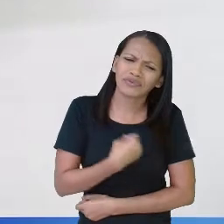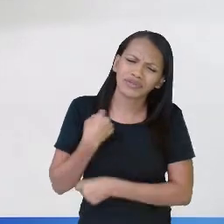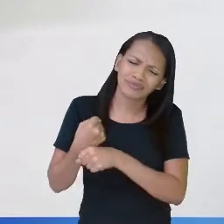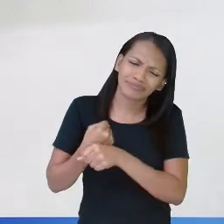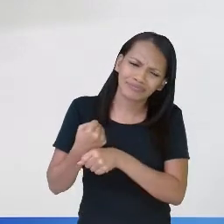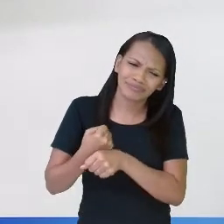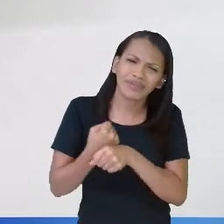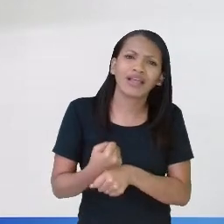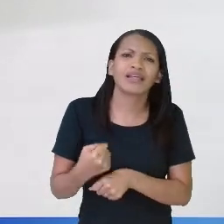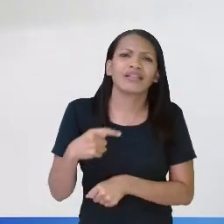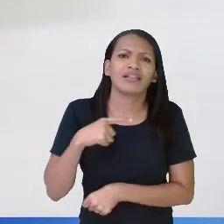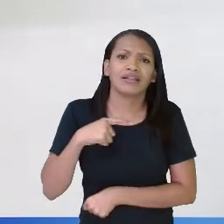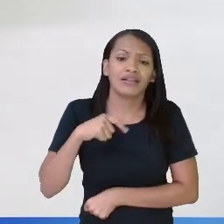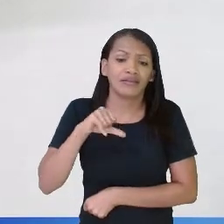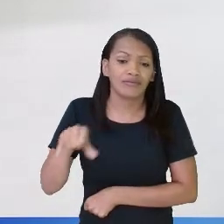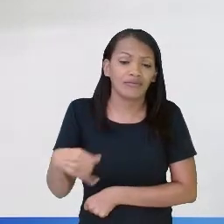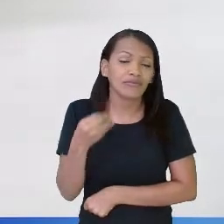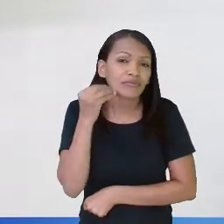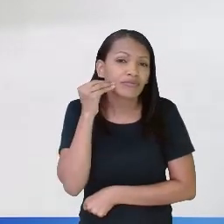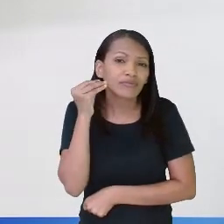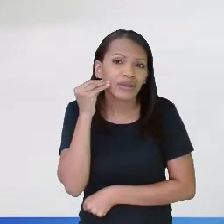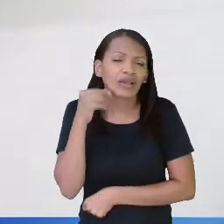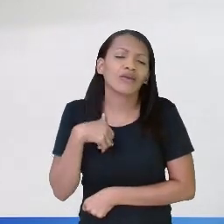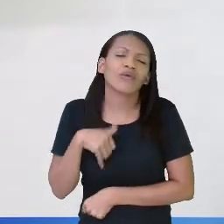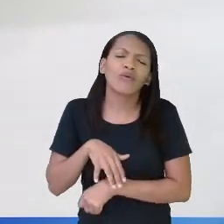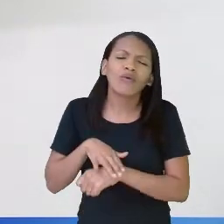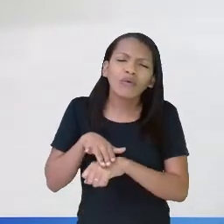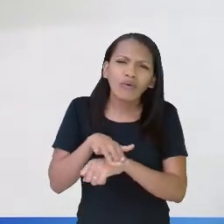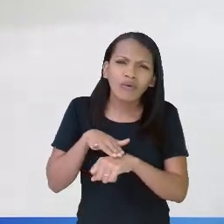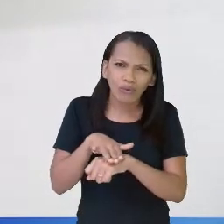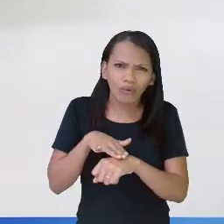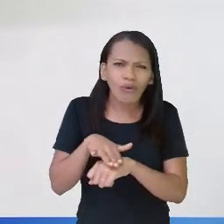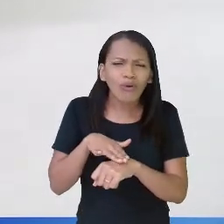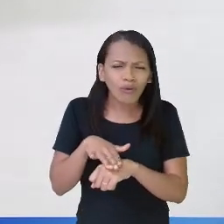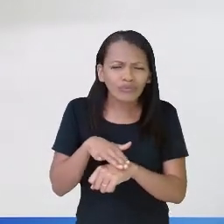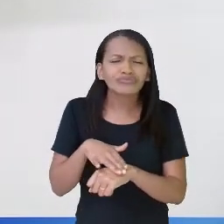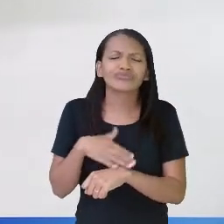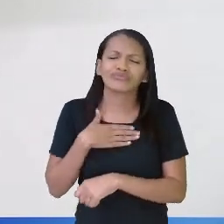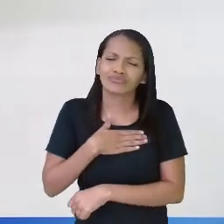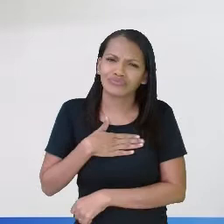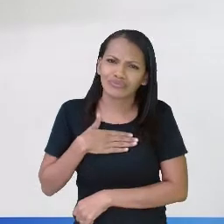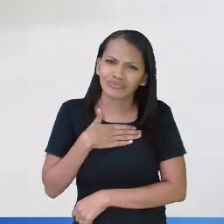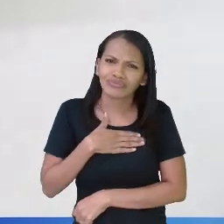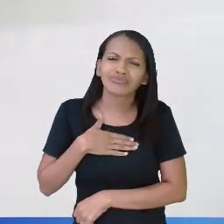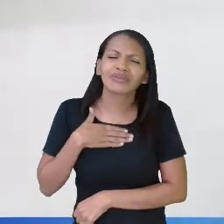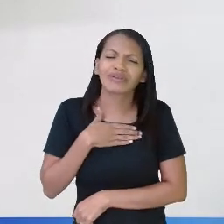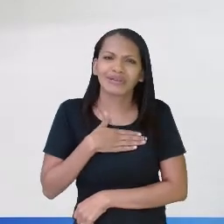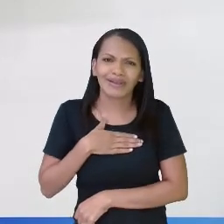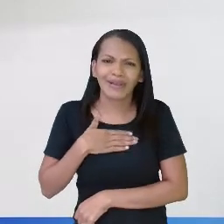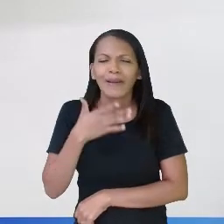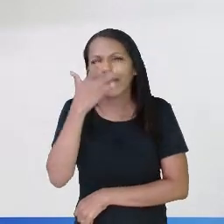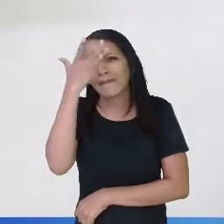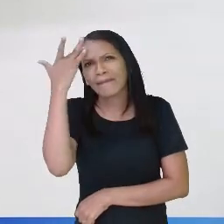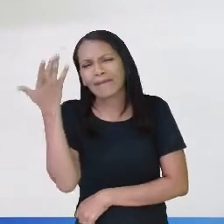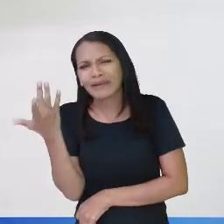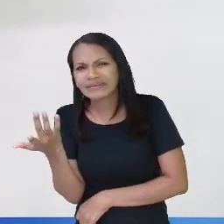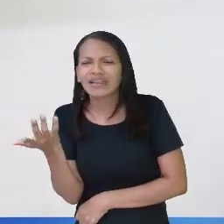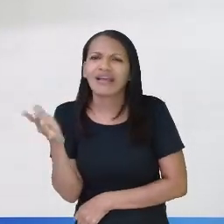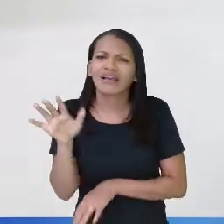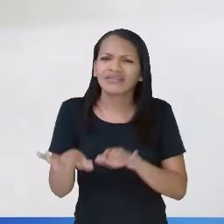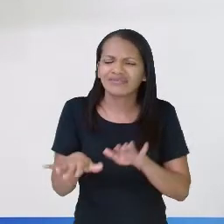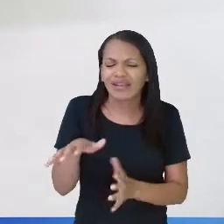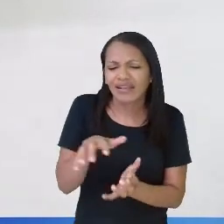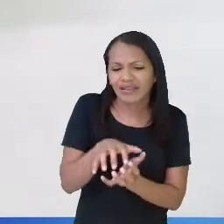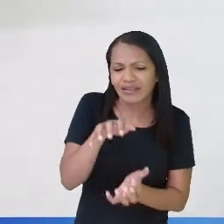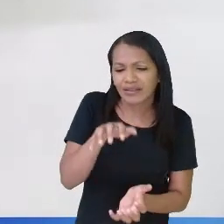experiência. Não sei você, mas eu gosto de conversar com pessoas mais velhas. Você gosta de conversar com seus avós, com aqueles tios um pouco mais velhos, quem sabe aquele